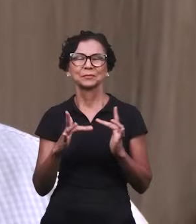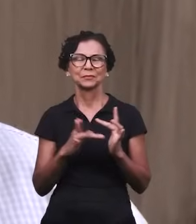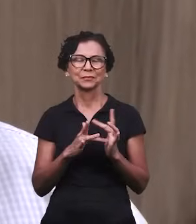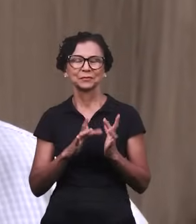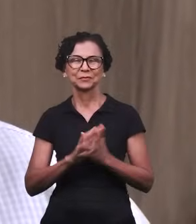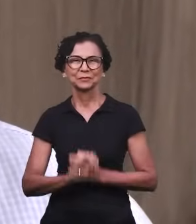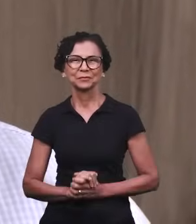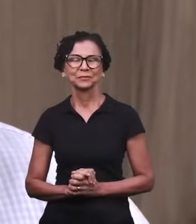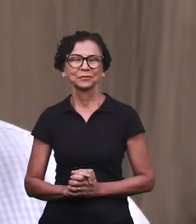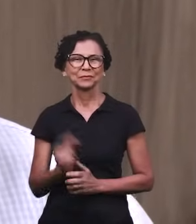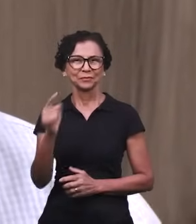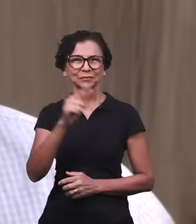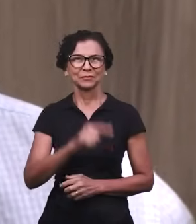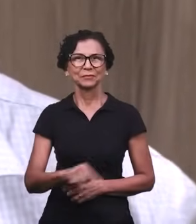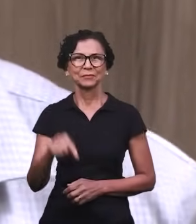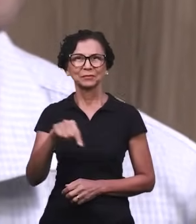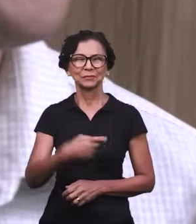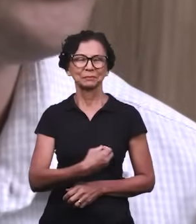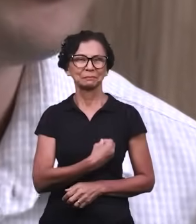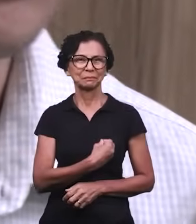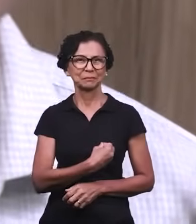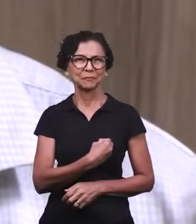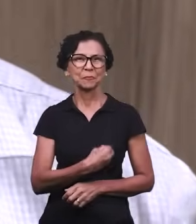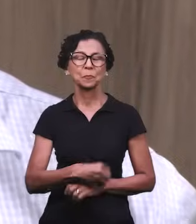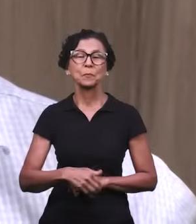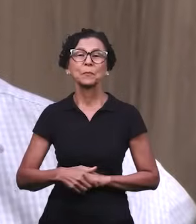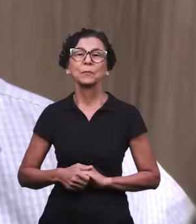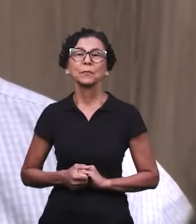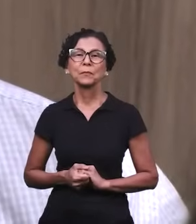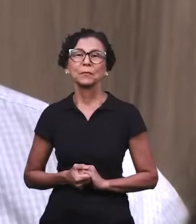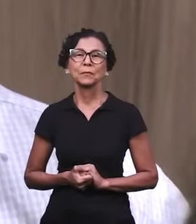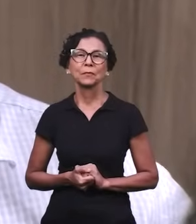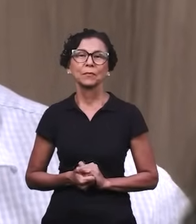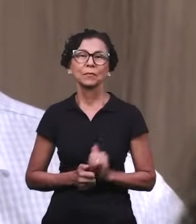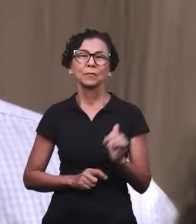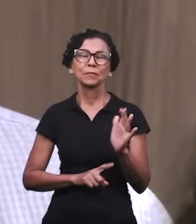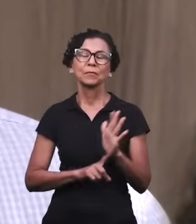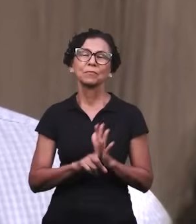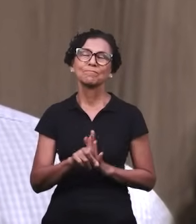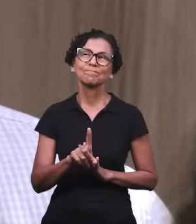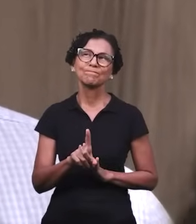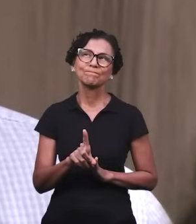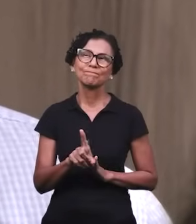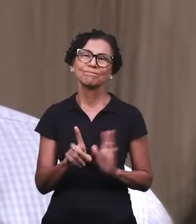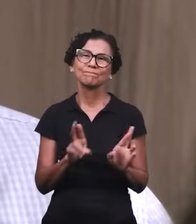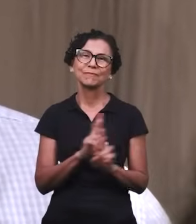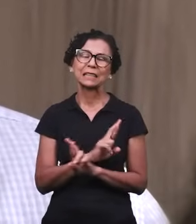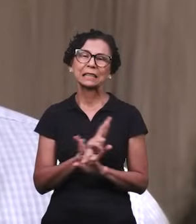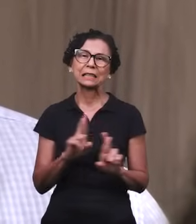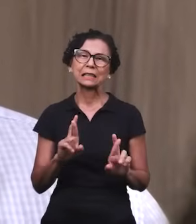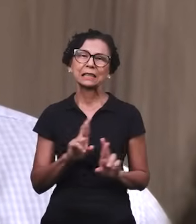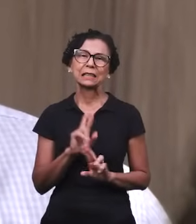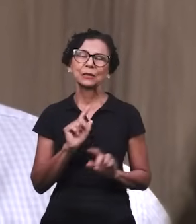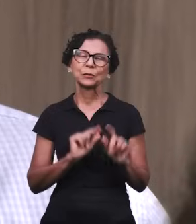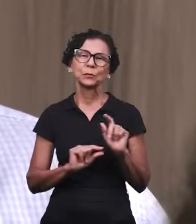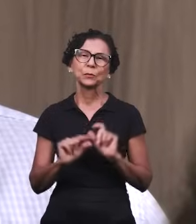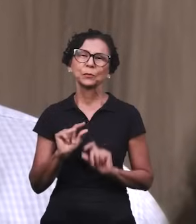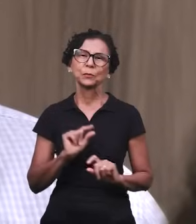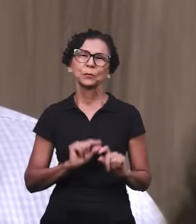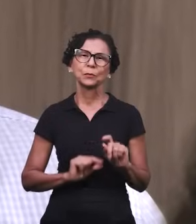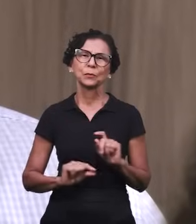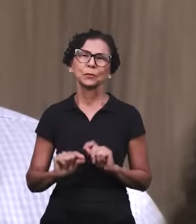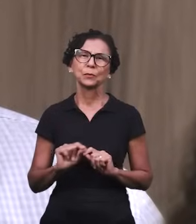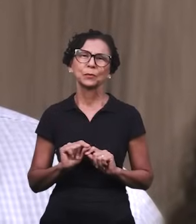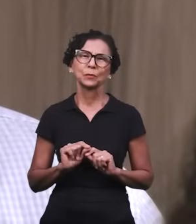Igor, pai do seu pastor Adriano, pai do seu pastor Josias, Amém, pai dos seus irmãos. O meu questionamento é mais a questão do o